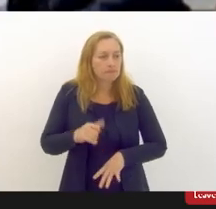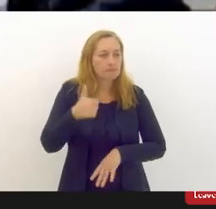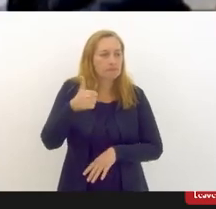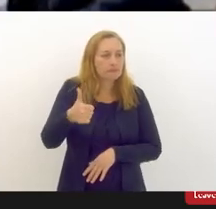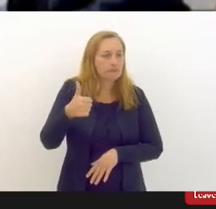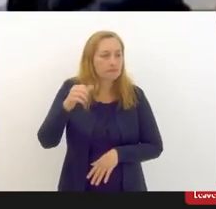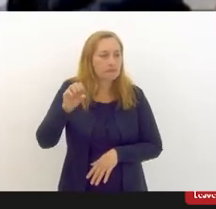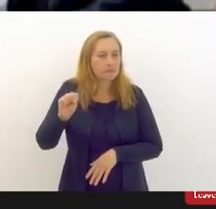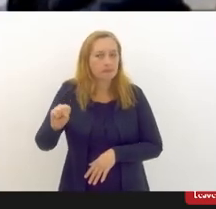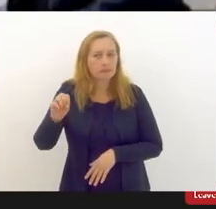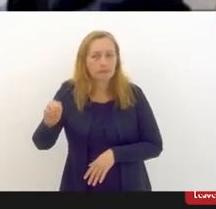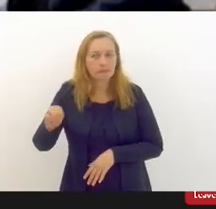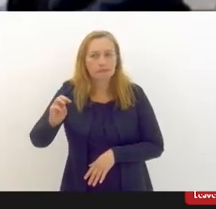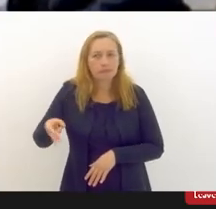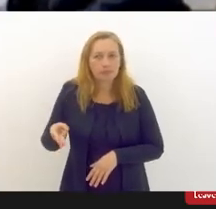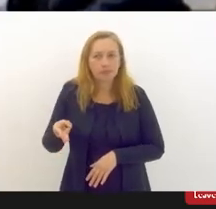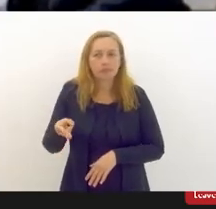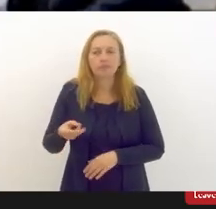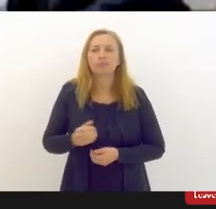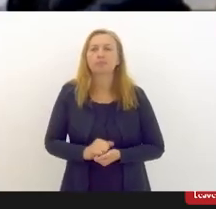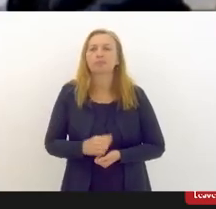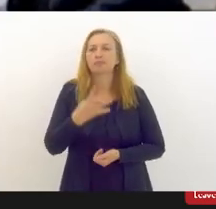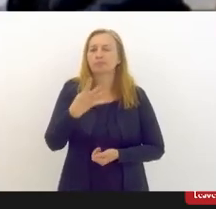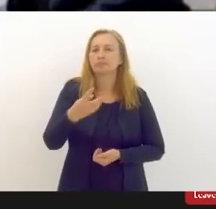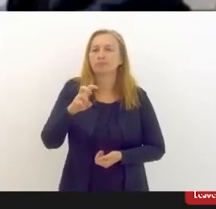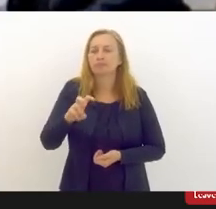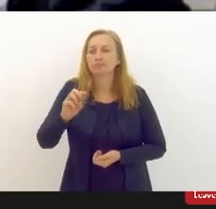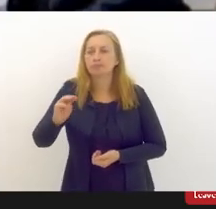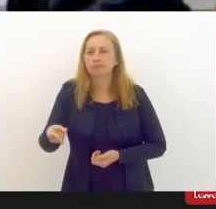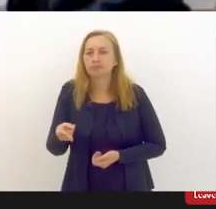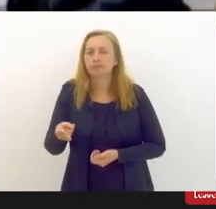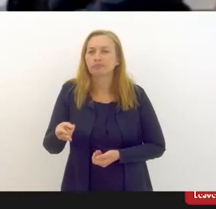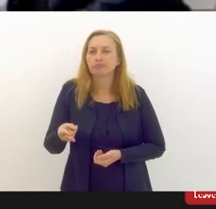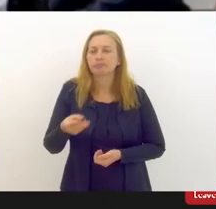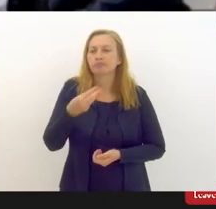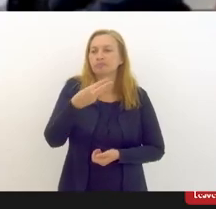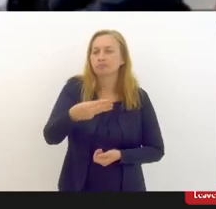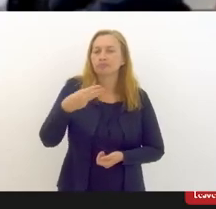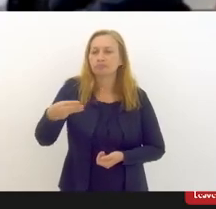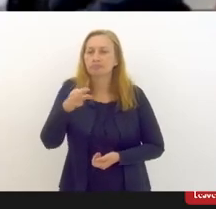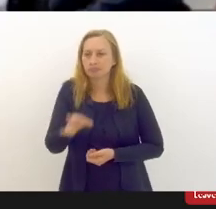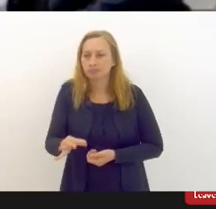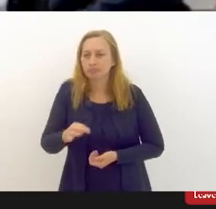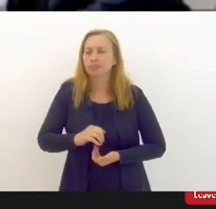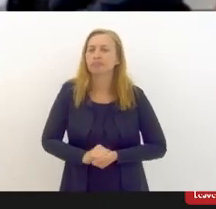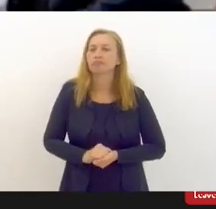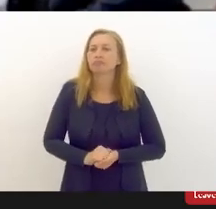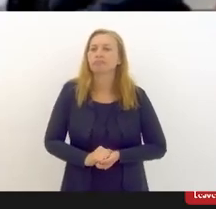milhões. Que dá um aumento de 45 milhões em torno de 33%.